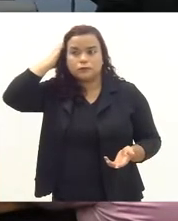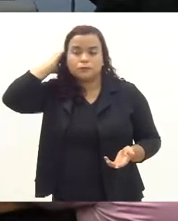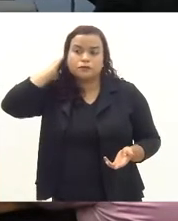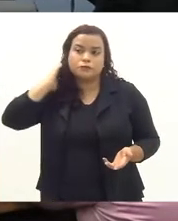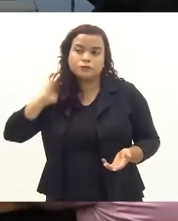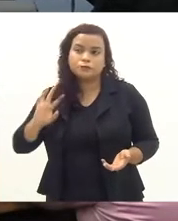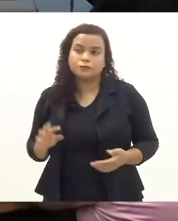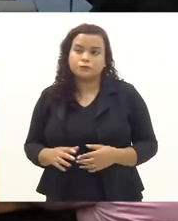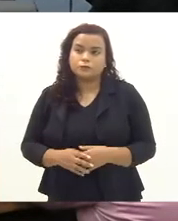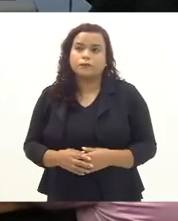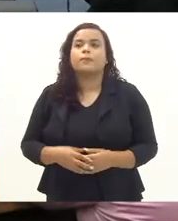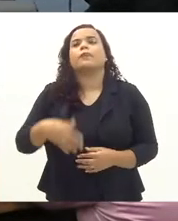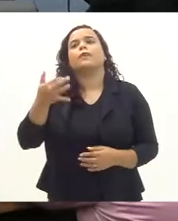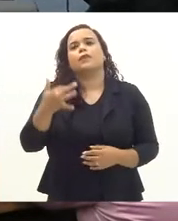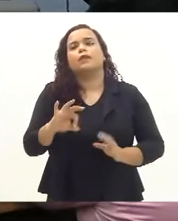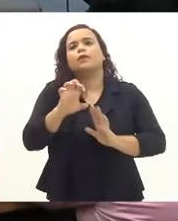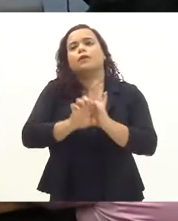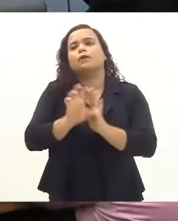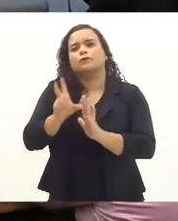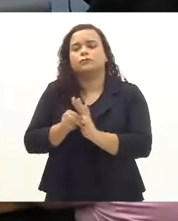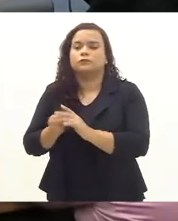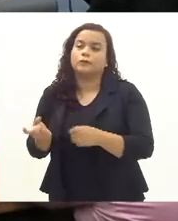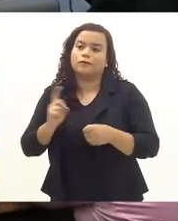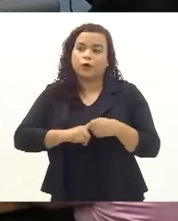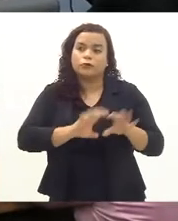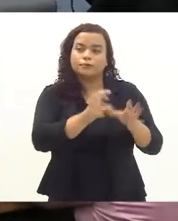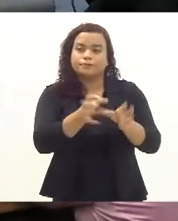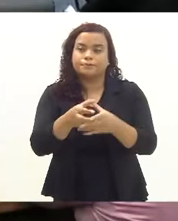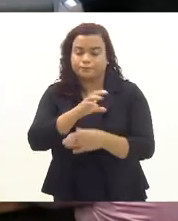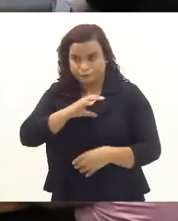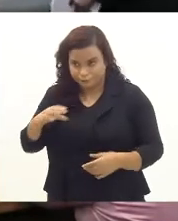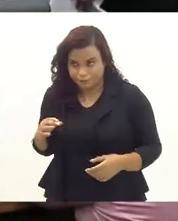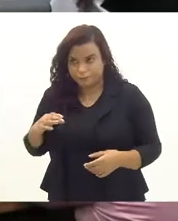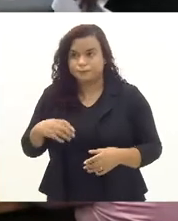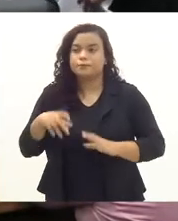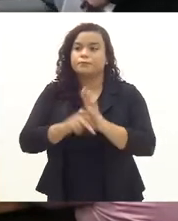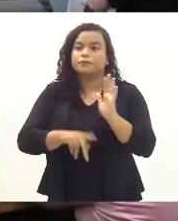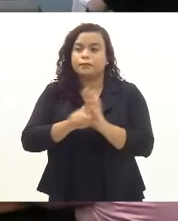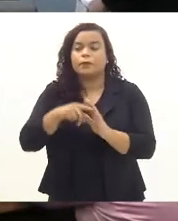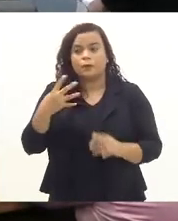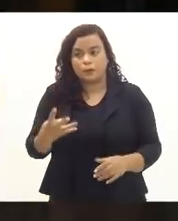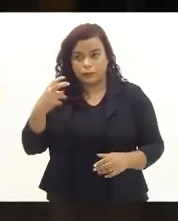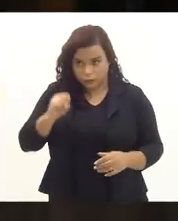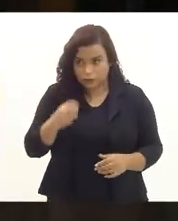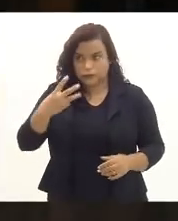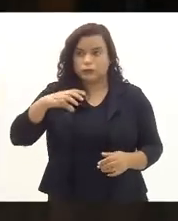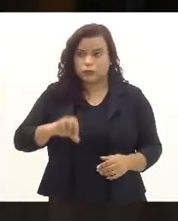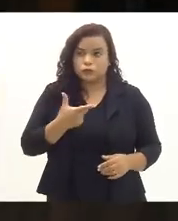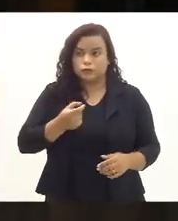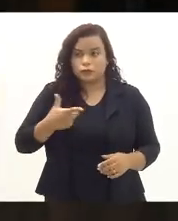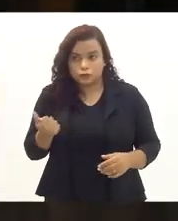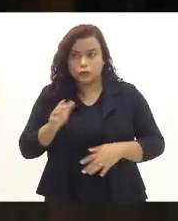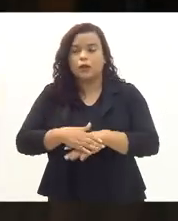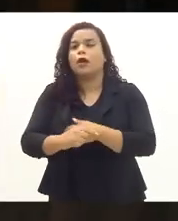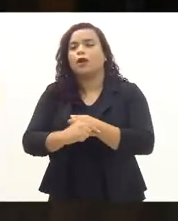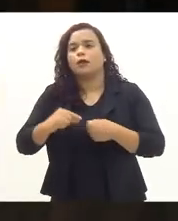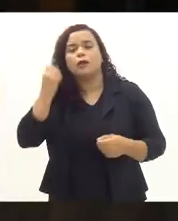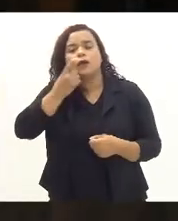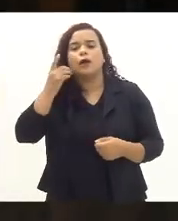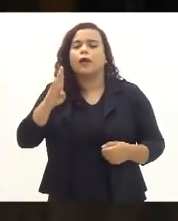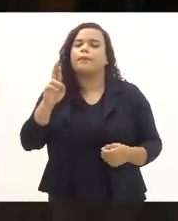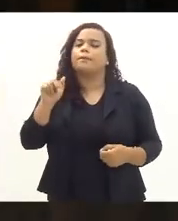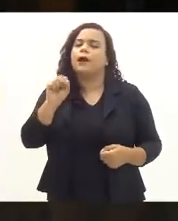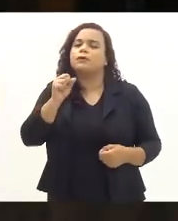vamos um dez emendas e retorna as comissões hoje é de projetos de leis 4839 de 21 de autoria do deputado brazão